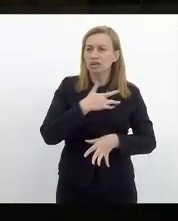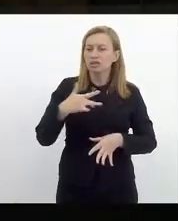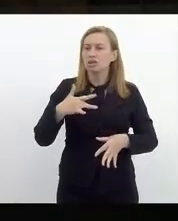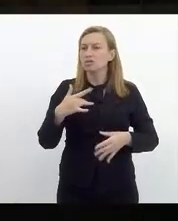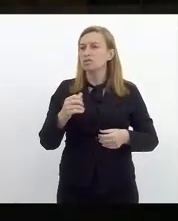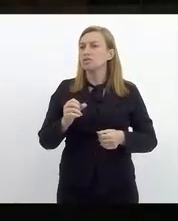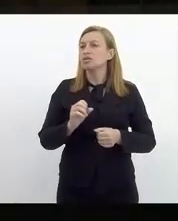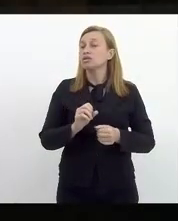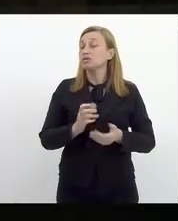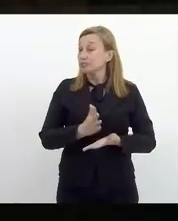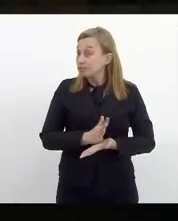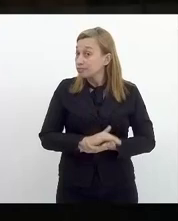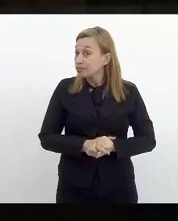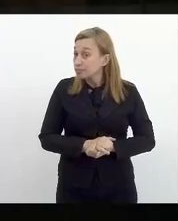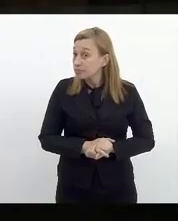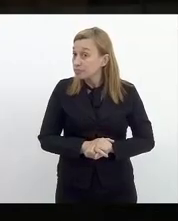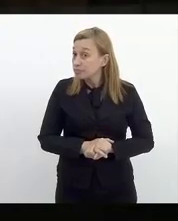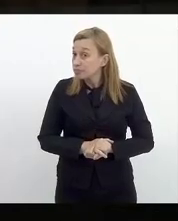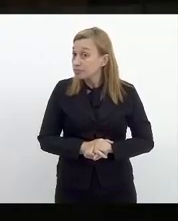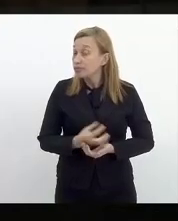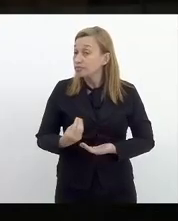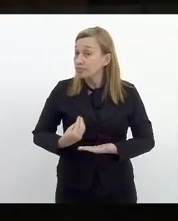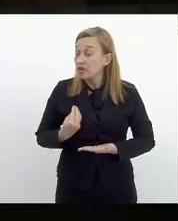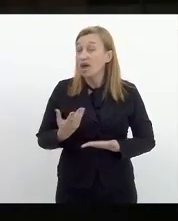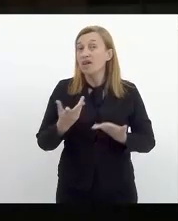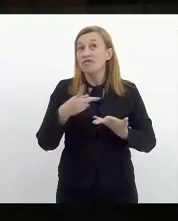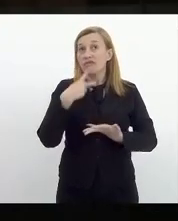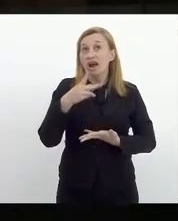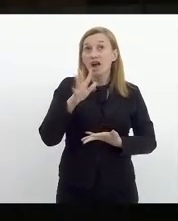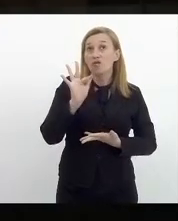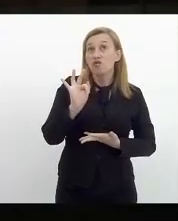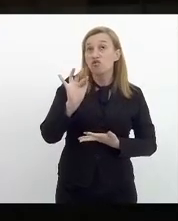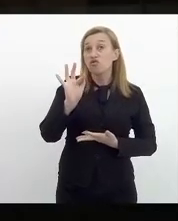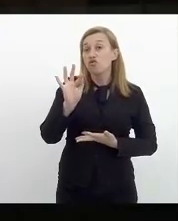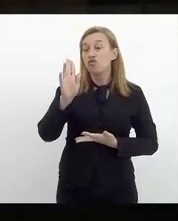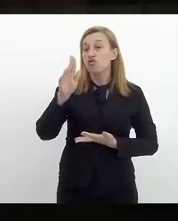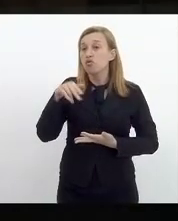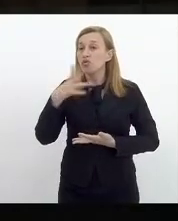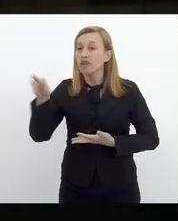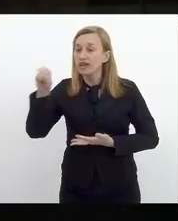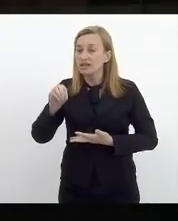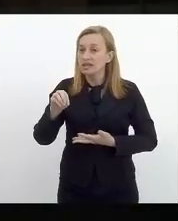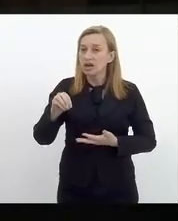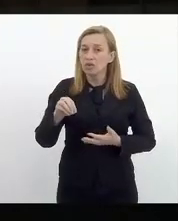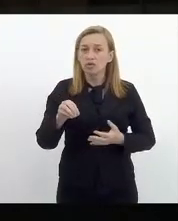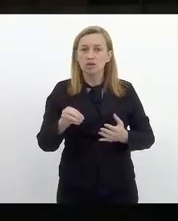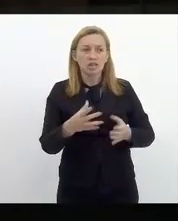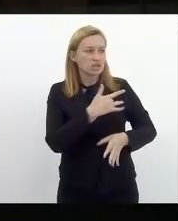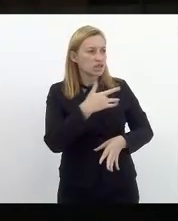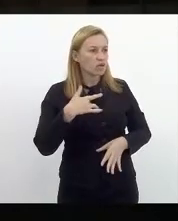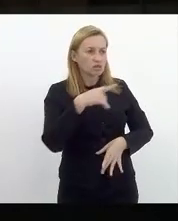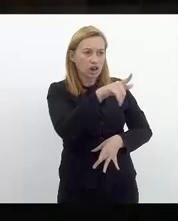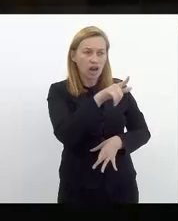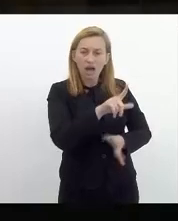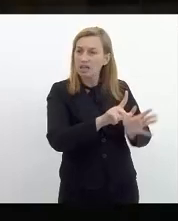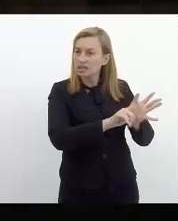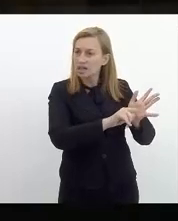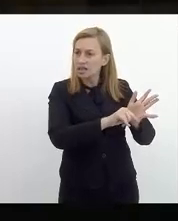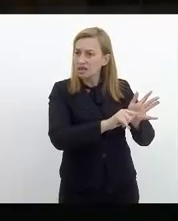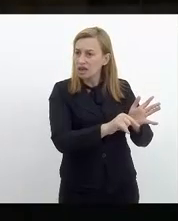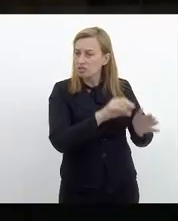né Aí fala assim Fundação a fundação saúde tá lá pois salários